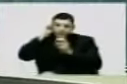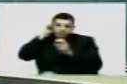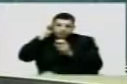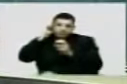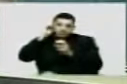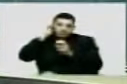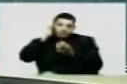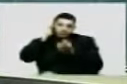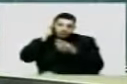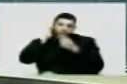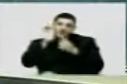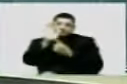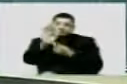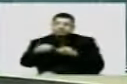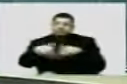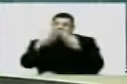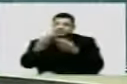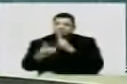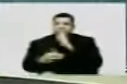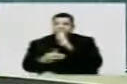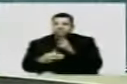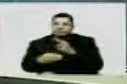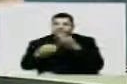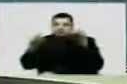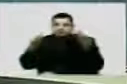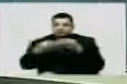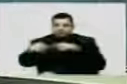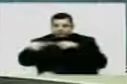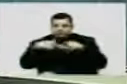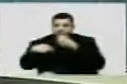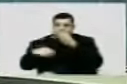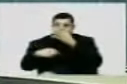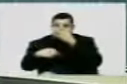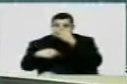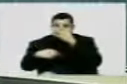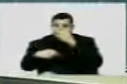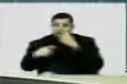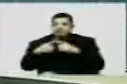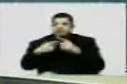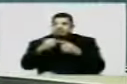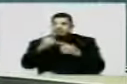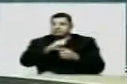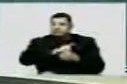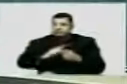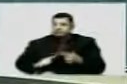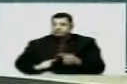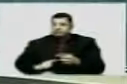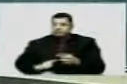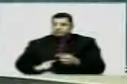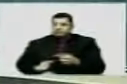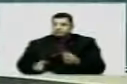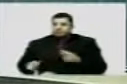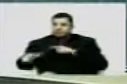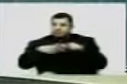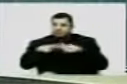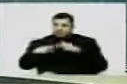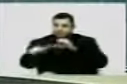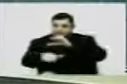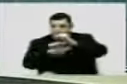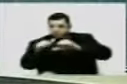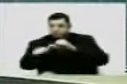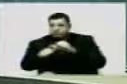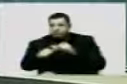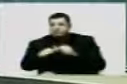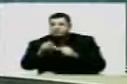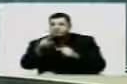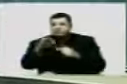Legislativa e mostrar qual é o resultado dessa equação. Quanto o governo economizará com a mudança